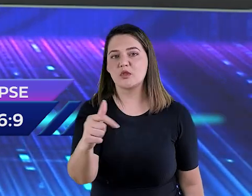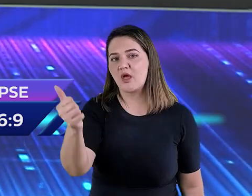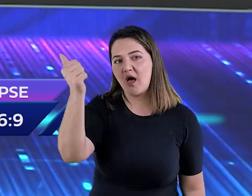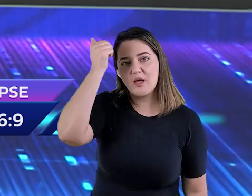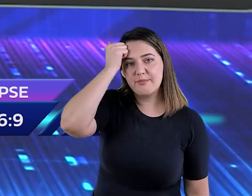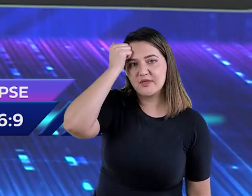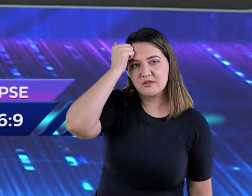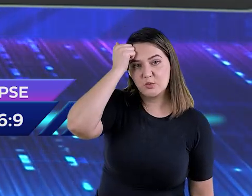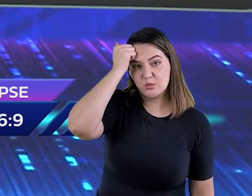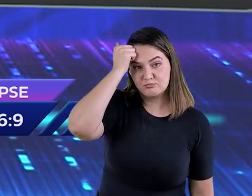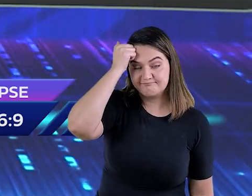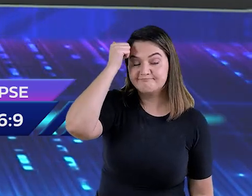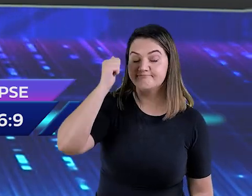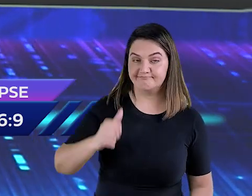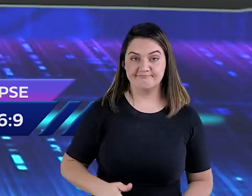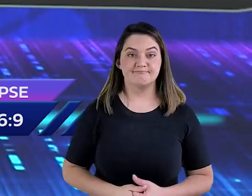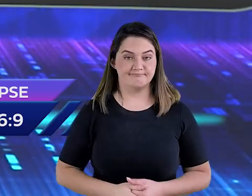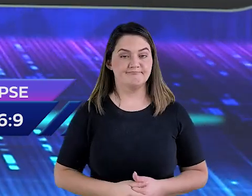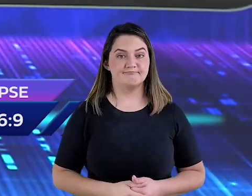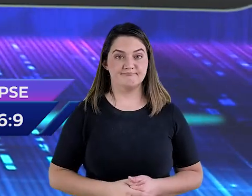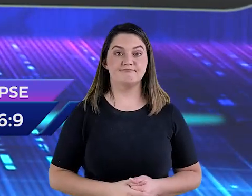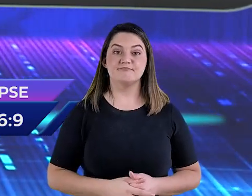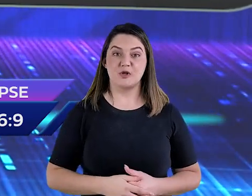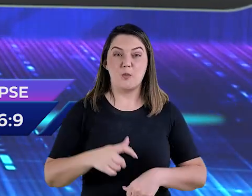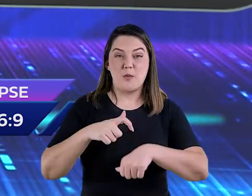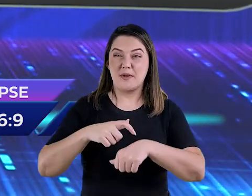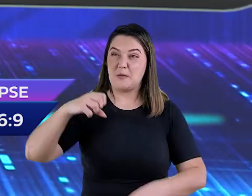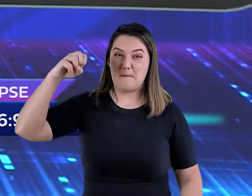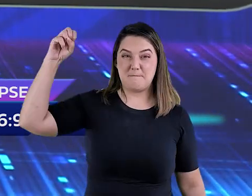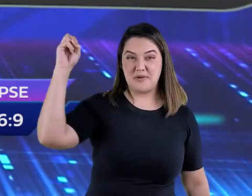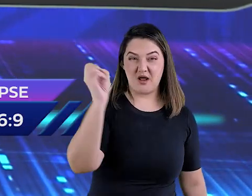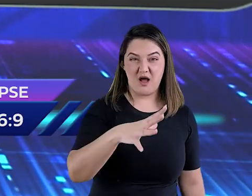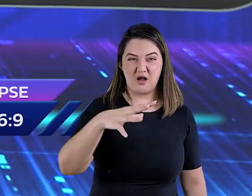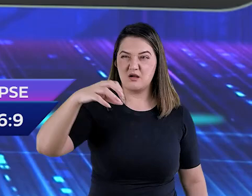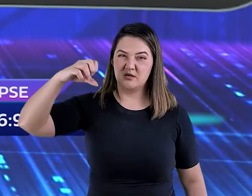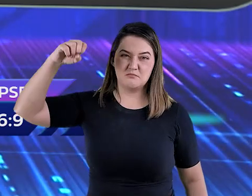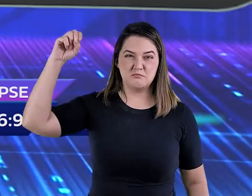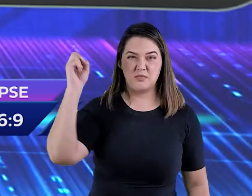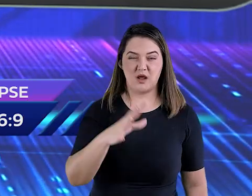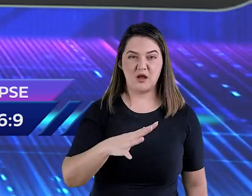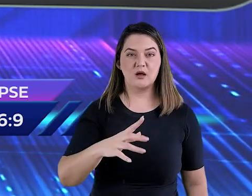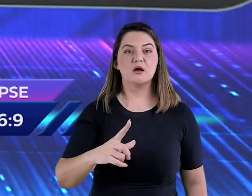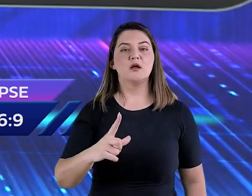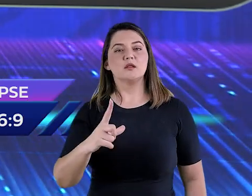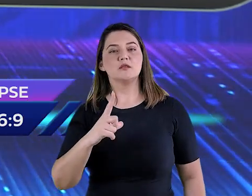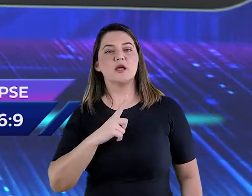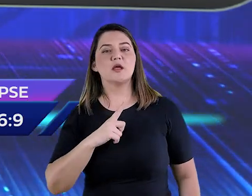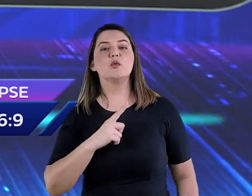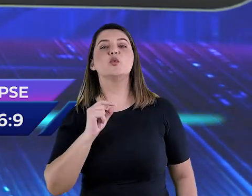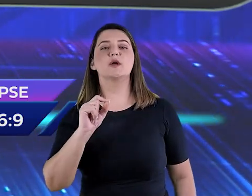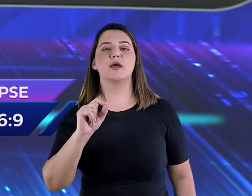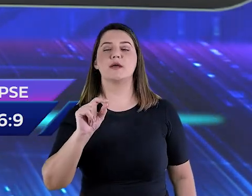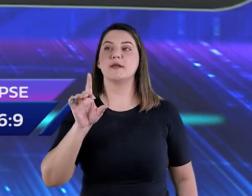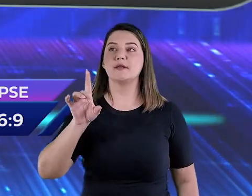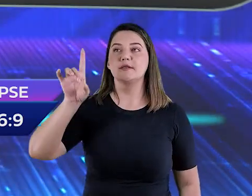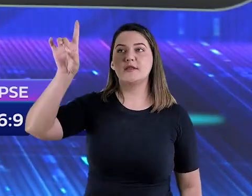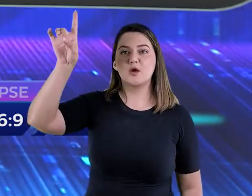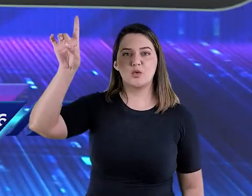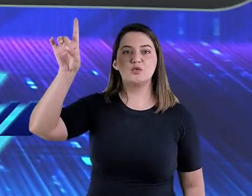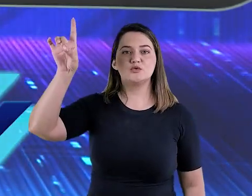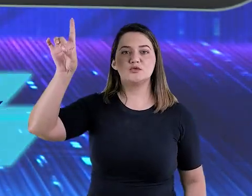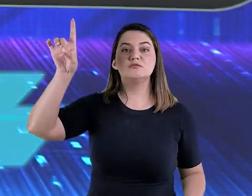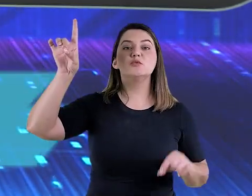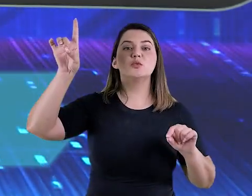obras. Durante estas pragas, nós encontramos o caráter de